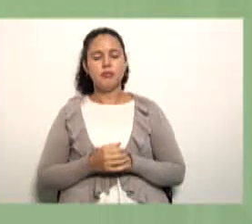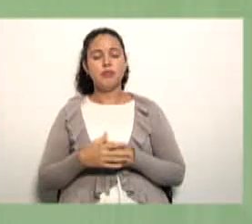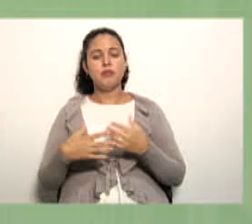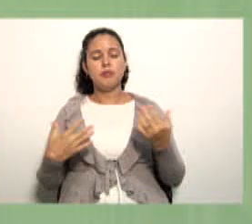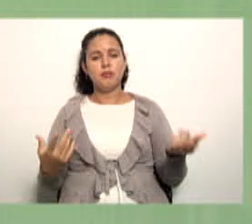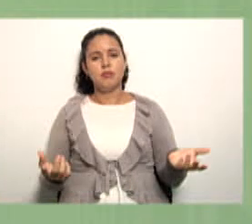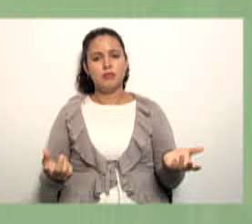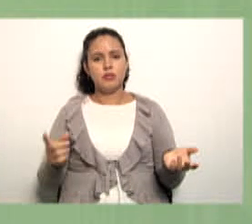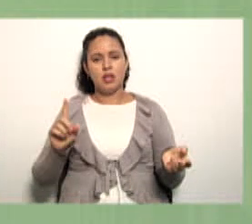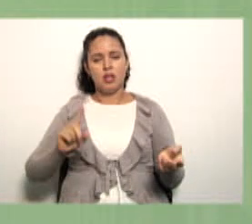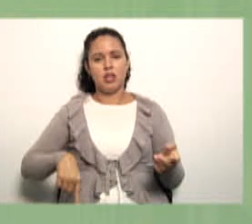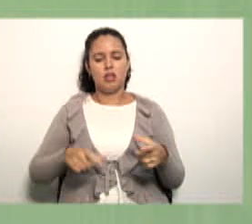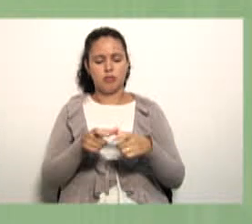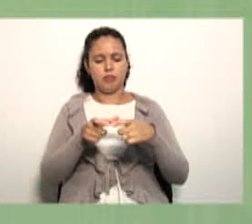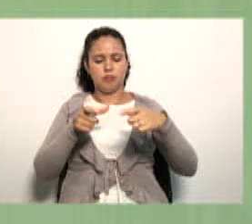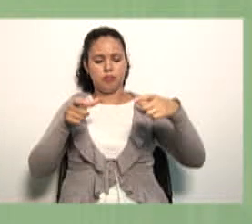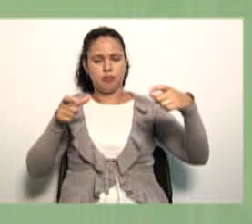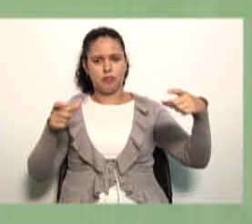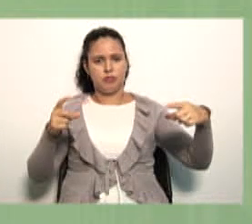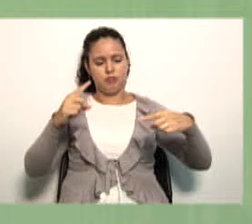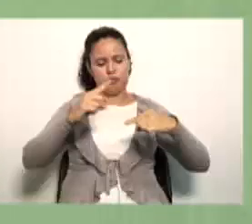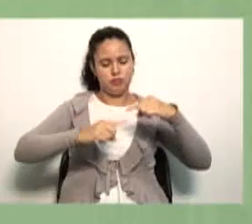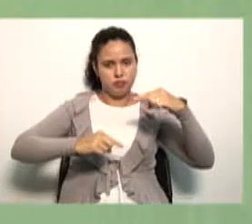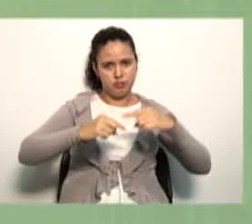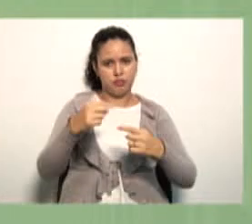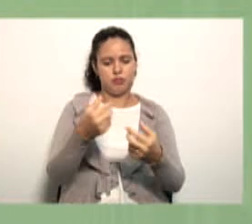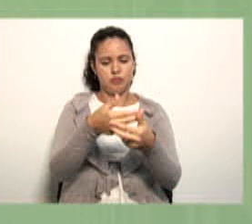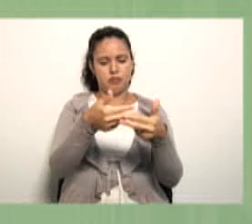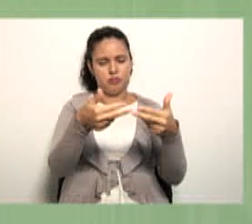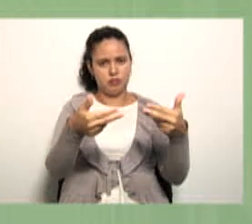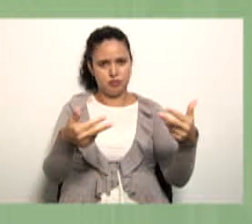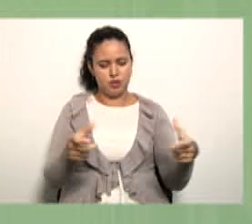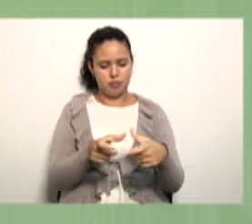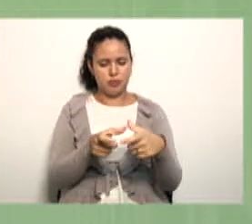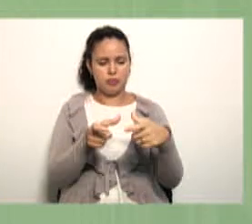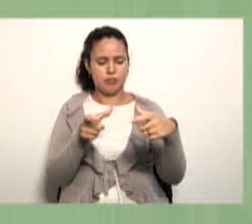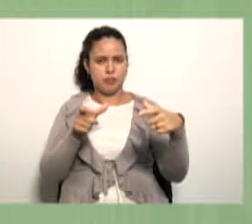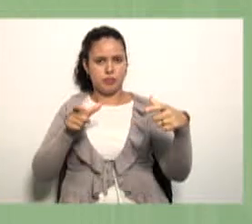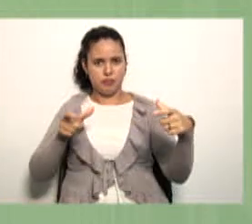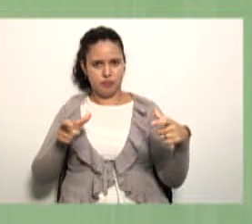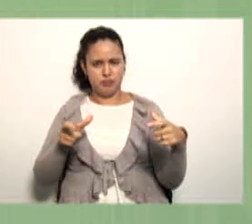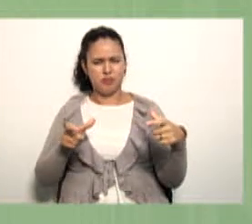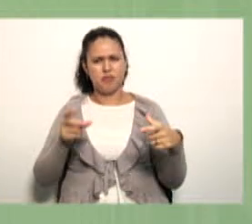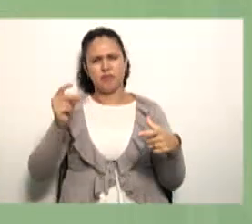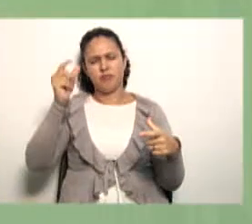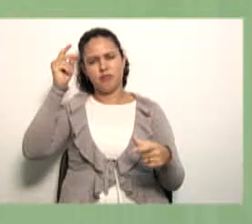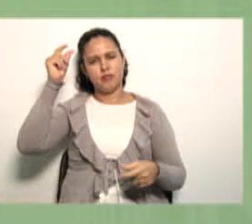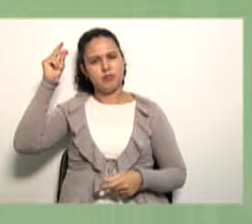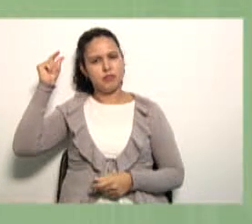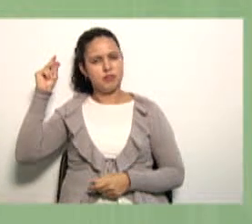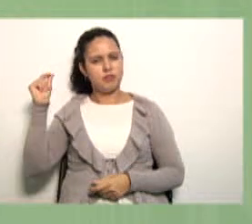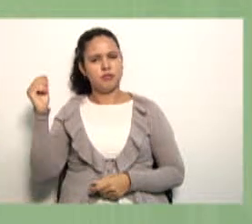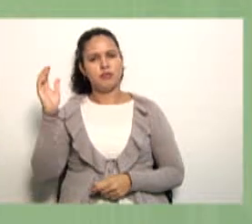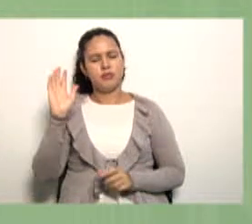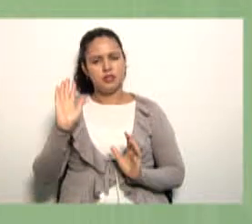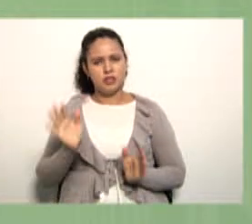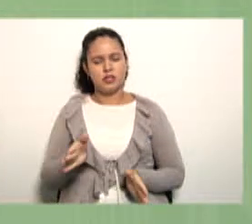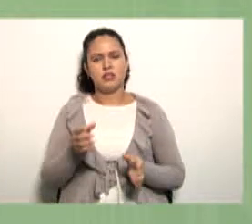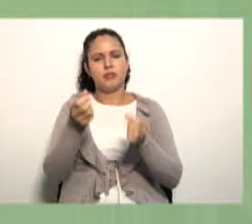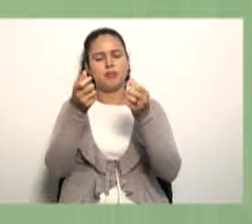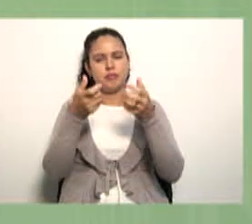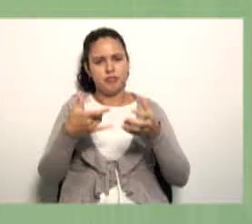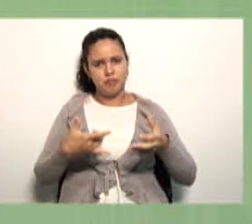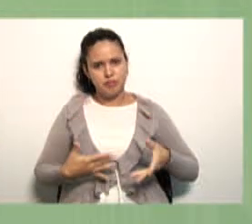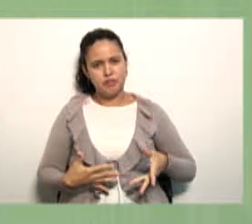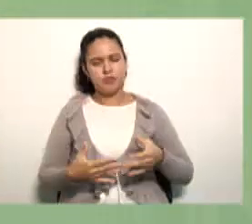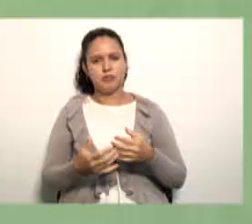que a gente consegue adquirir. Esse é um princípio bastante antigo. David Ricardo, um economista do século XIX, que